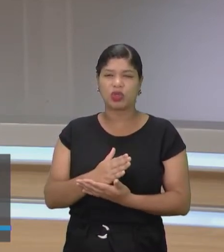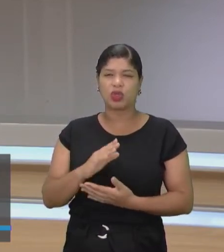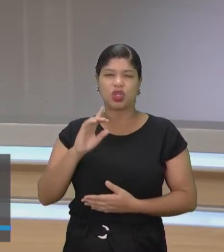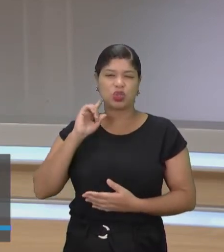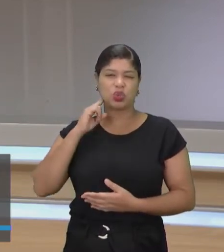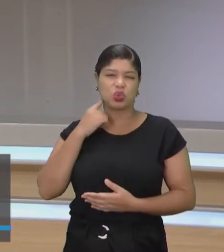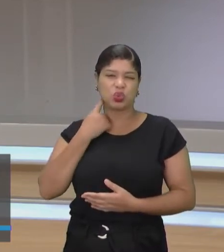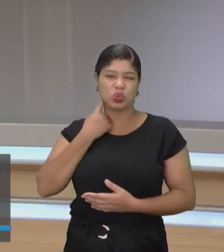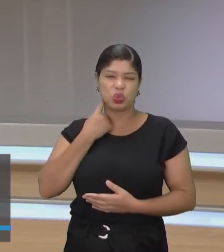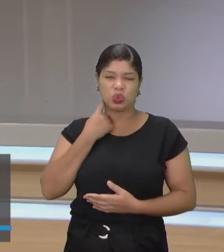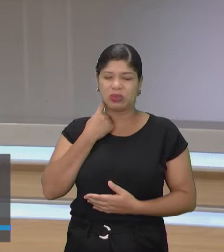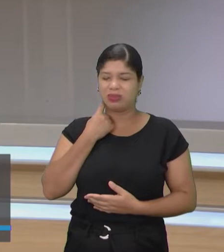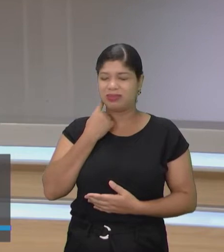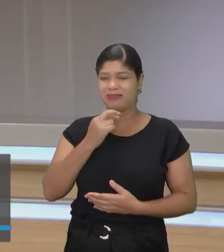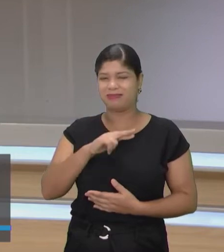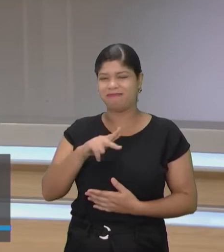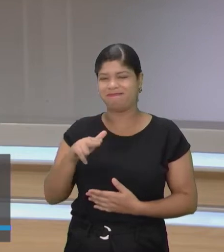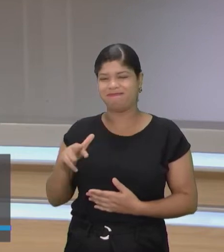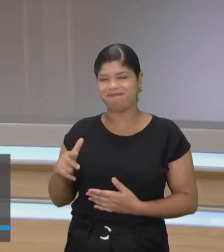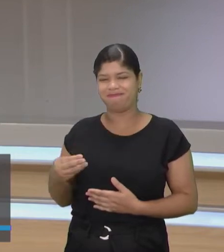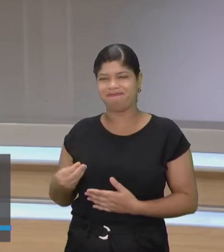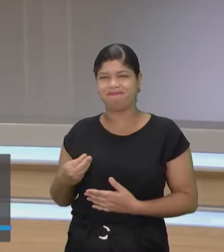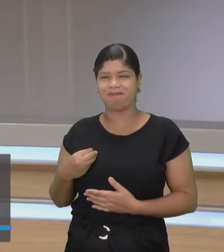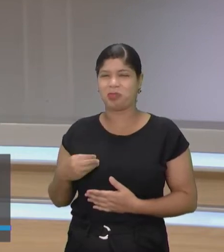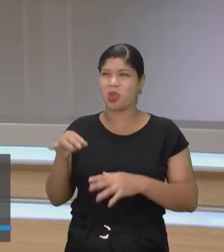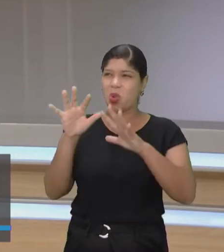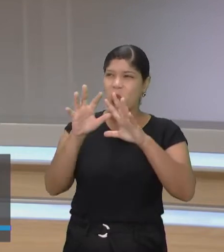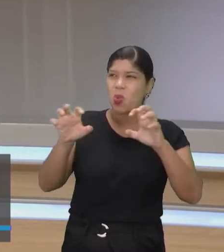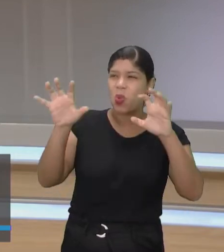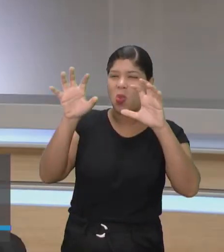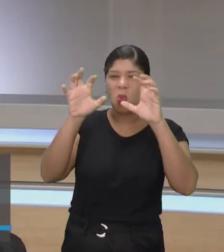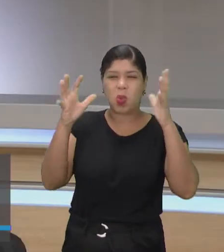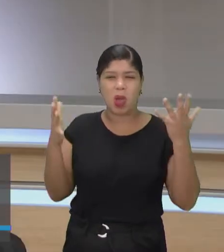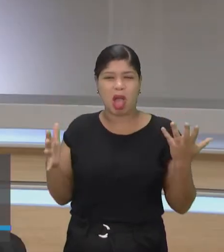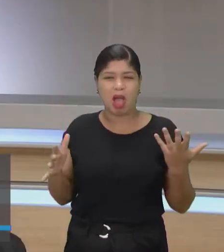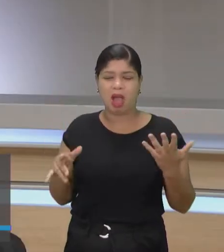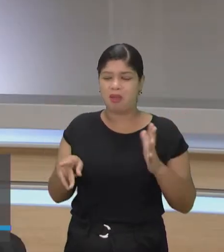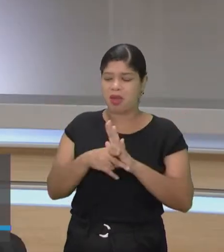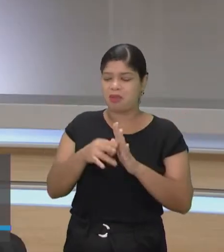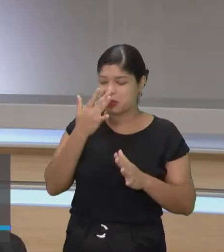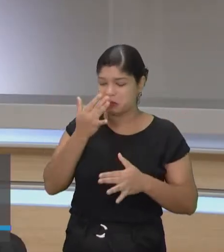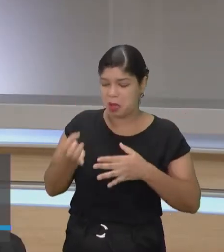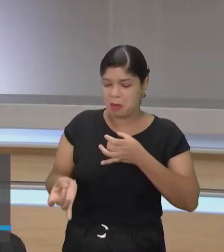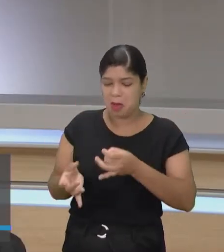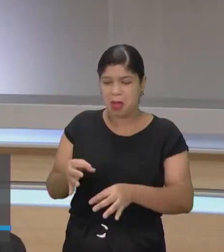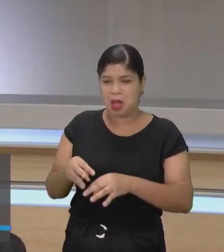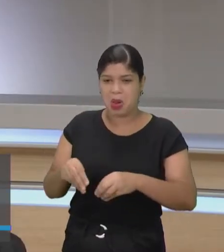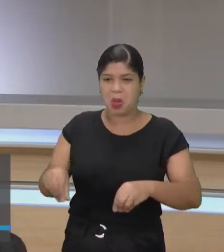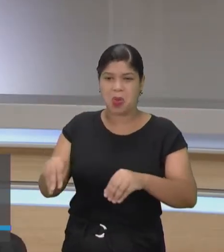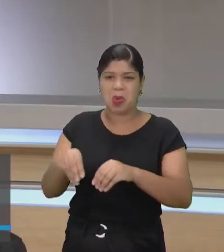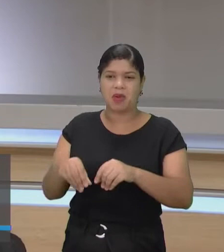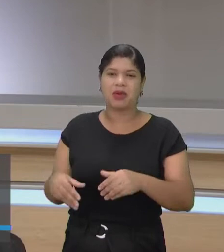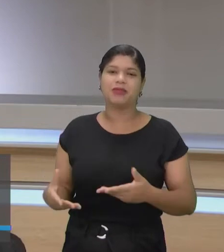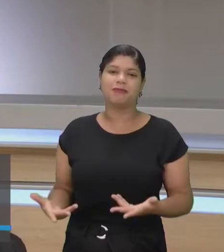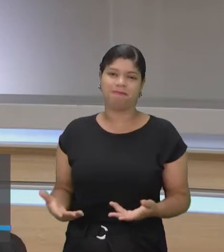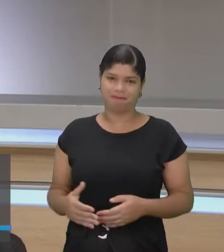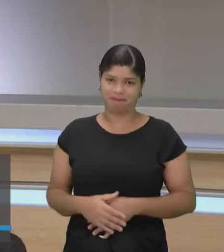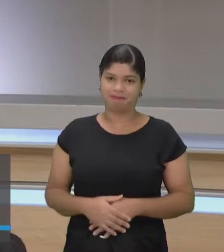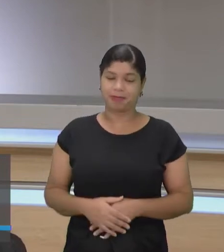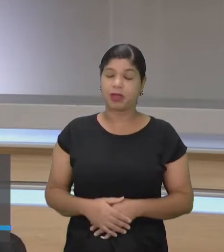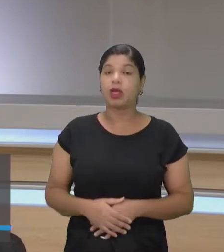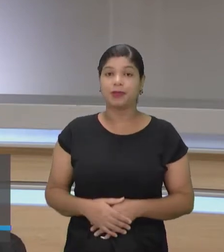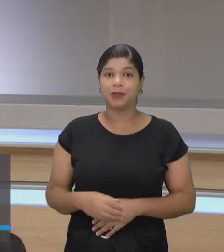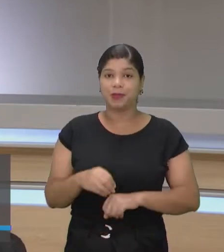nem imagina, a gente esquece que elas existem. E aí o que acontece? A gente meio que